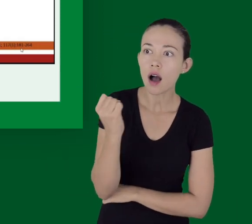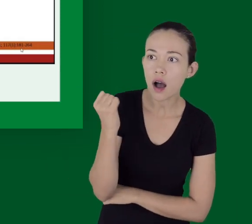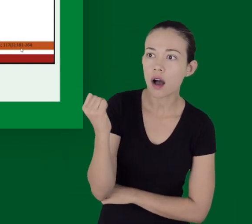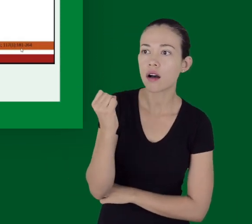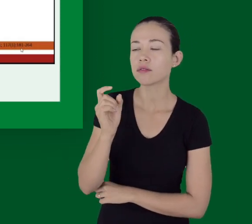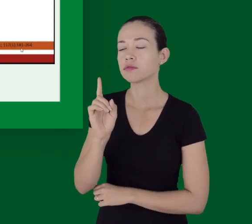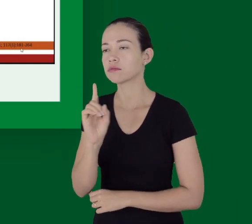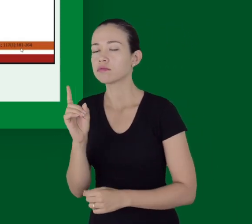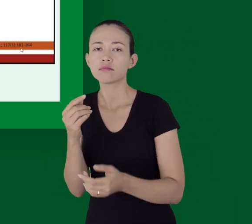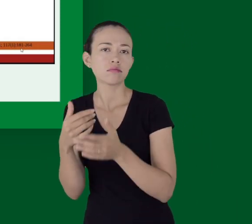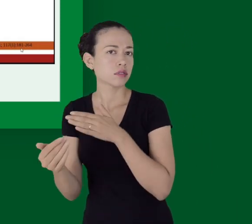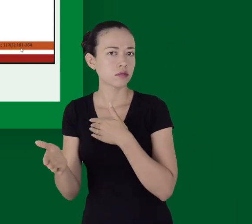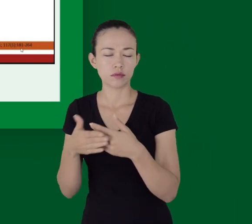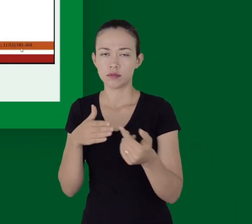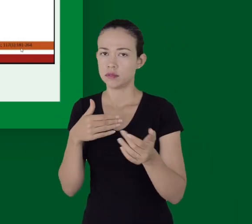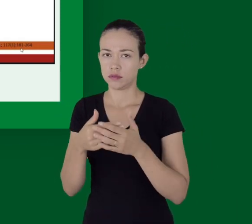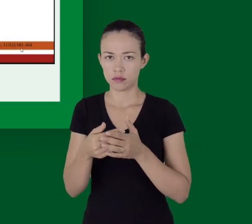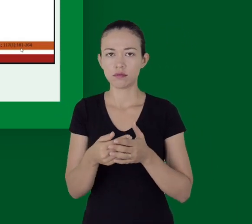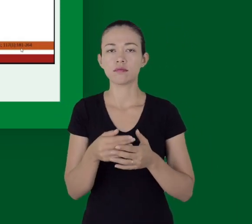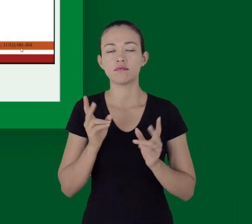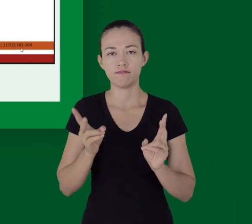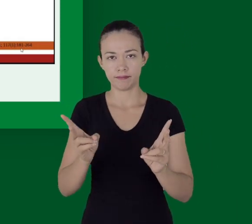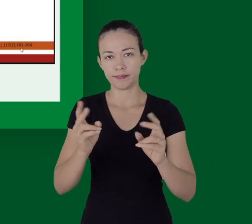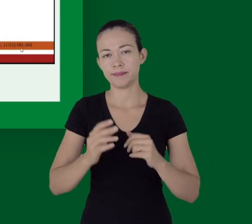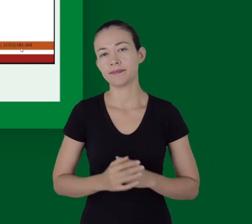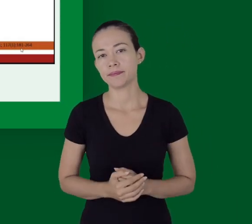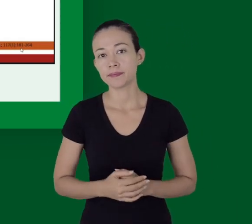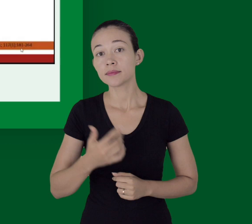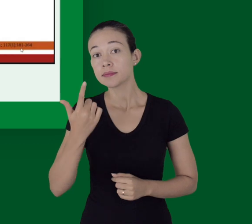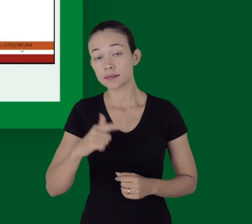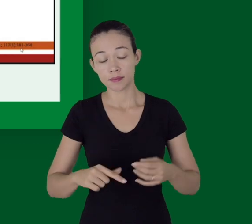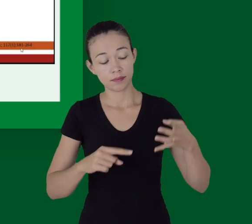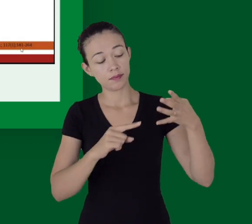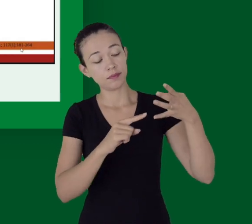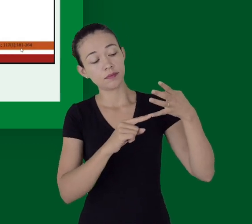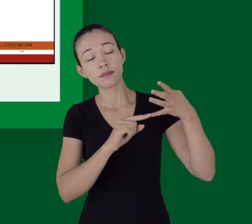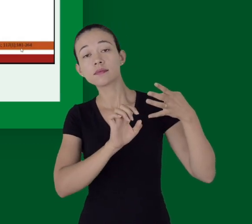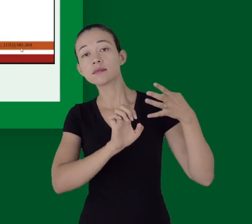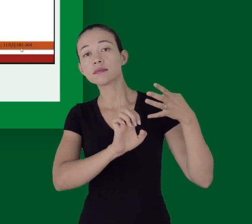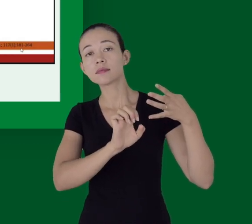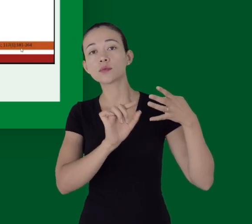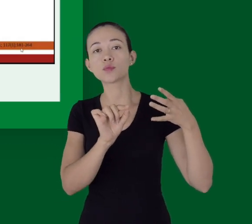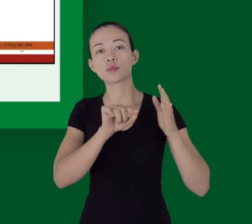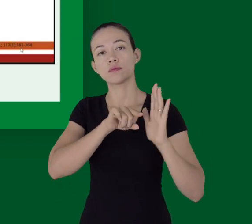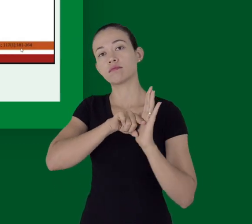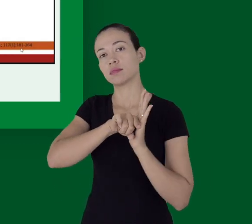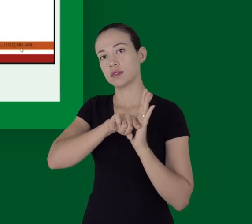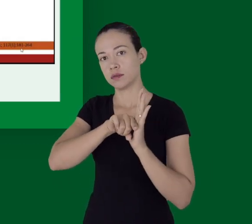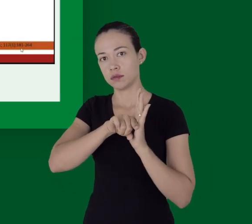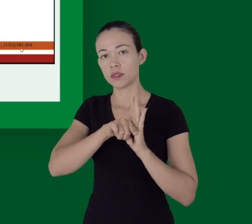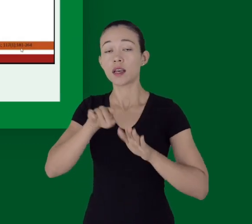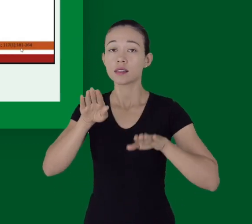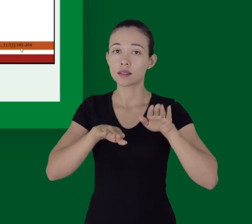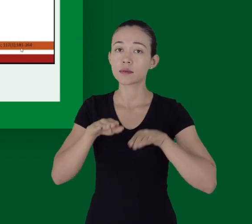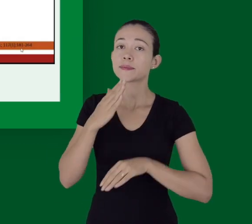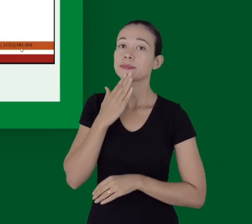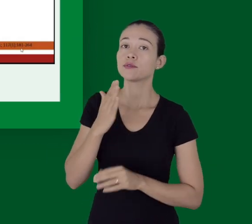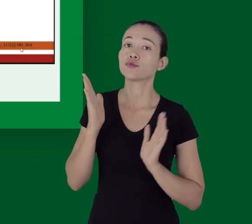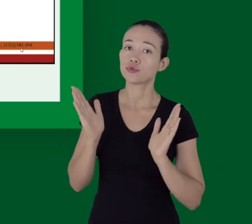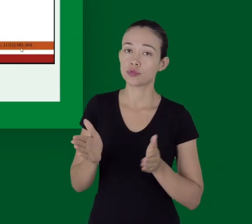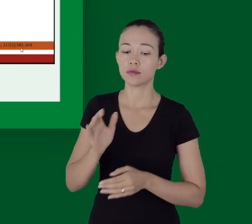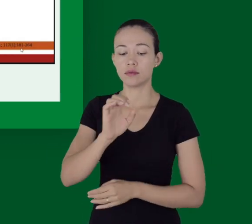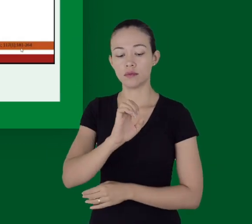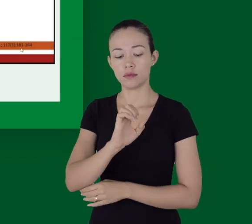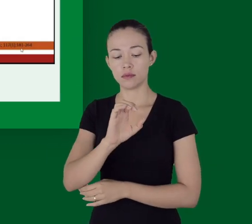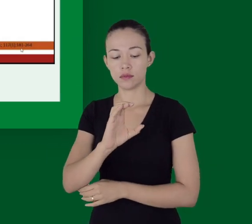que a gente faz sempre, independente da gravidade, independente dos sinais vitais, e o E seria de exames, que no caso aqui, em